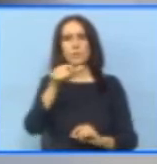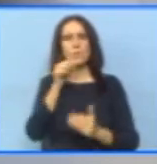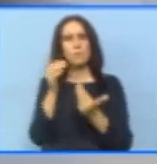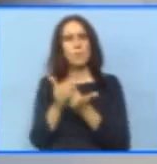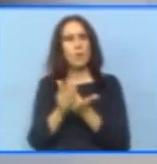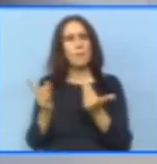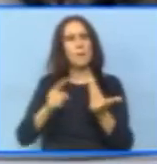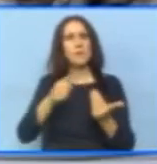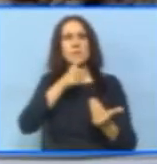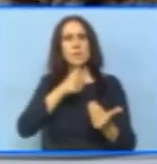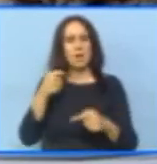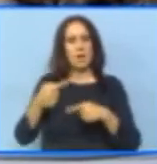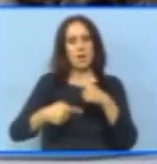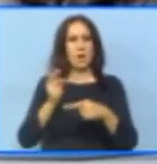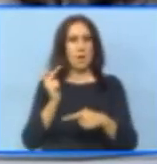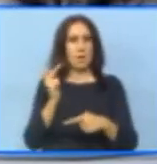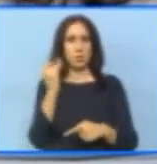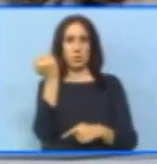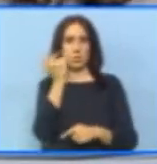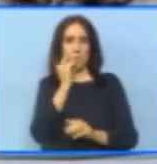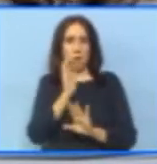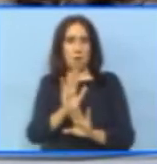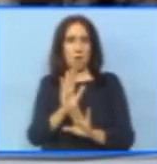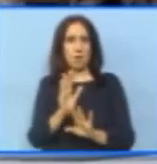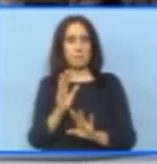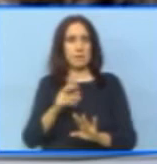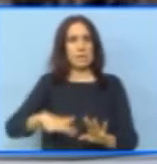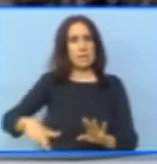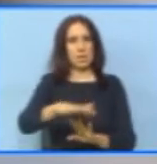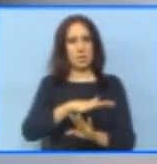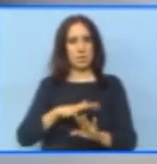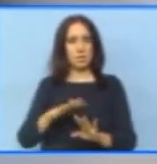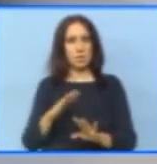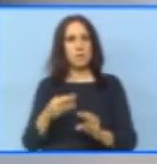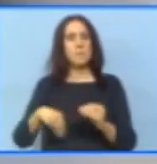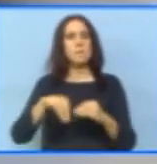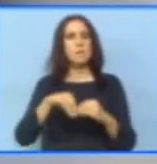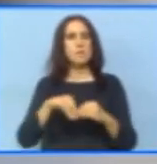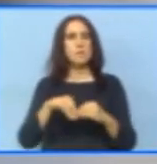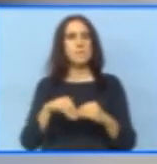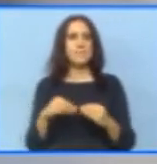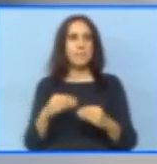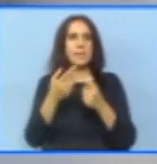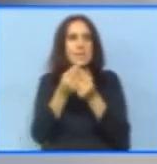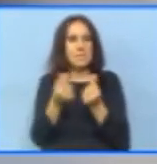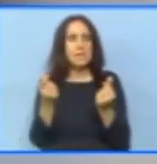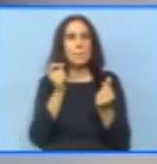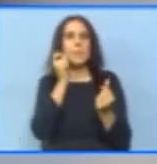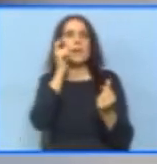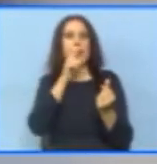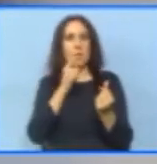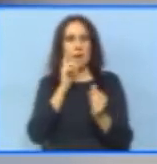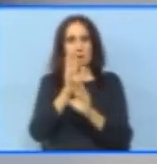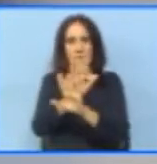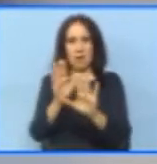ao longo dos anos, enquanto a nossa instituição tem estado no terreno, e também rezar por aqueles que ainda estão